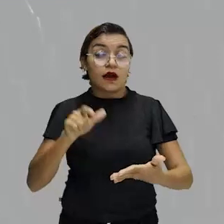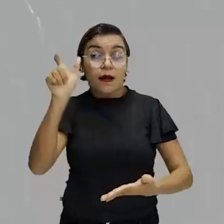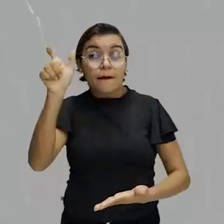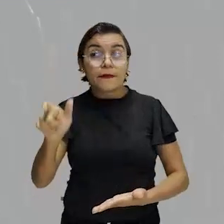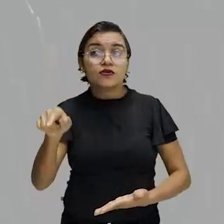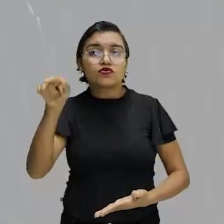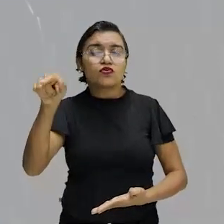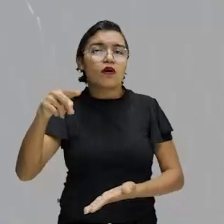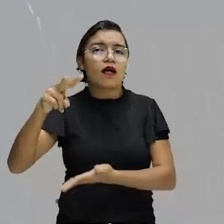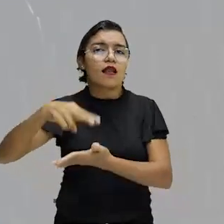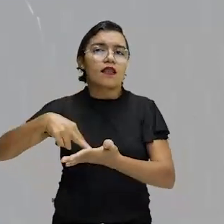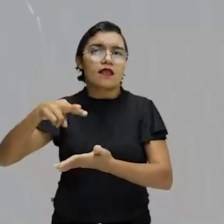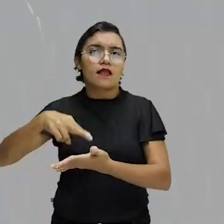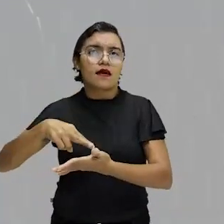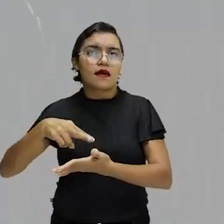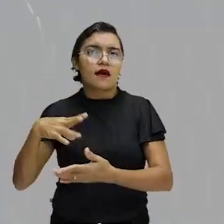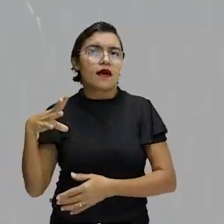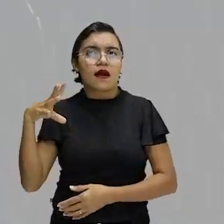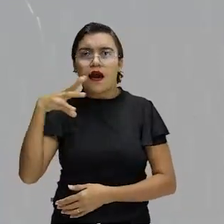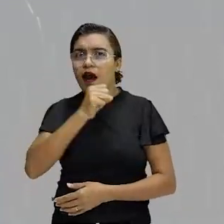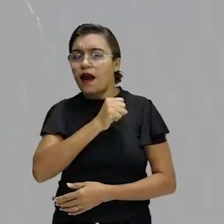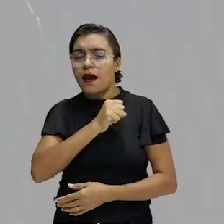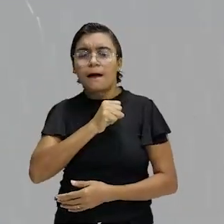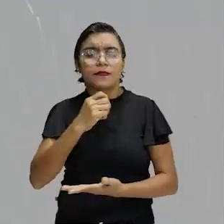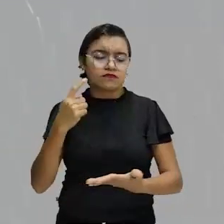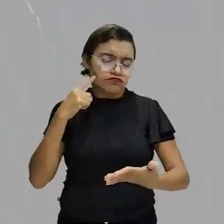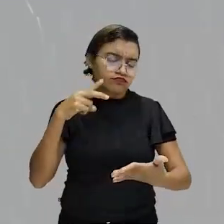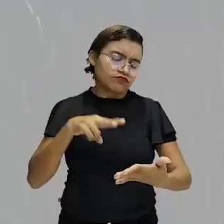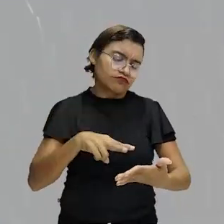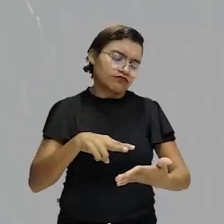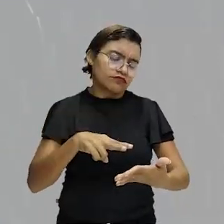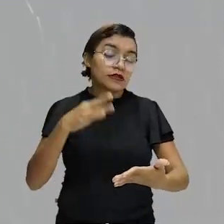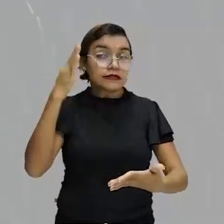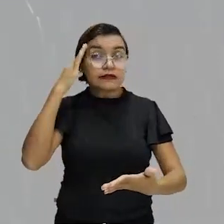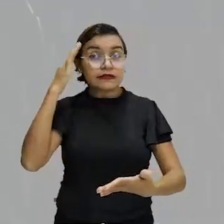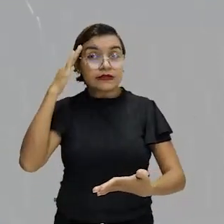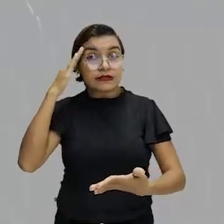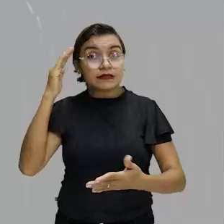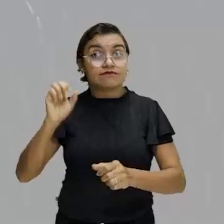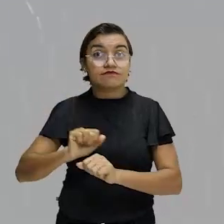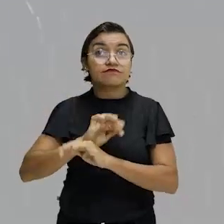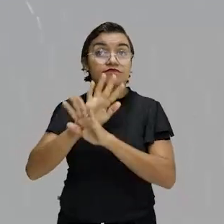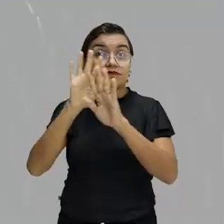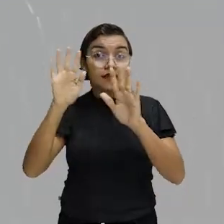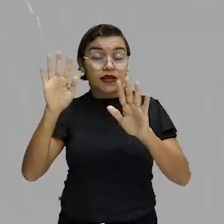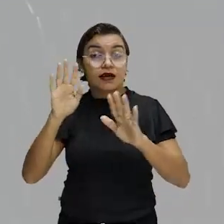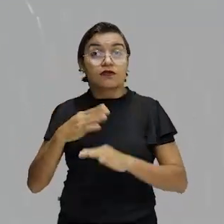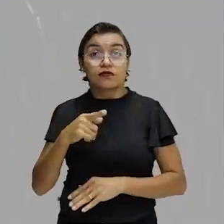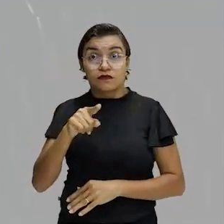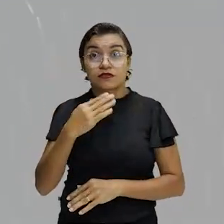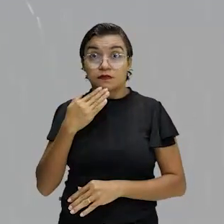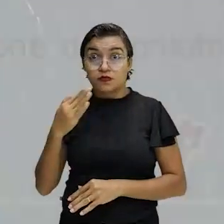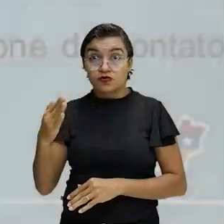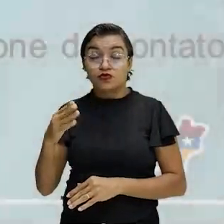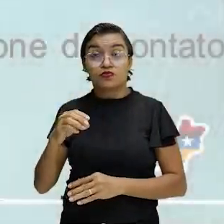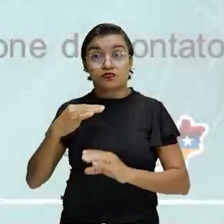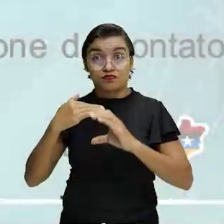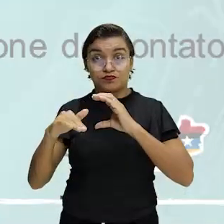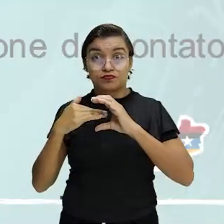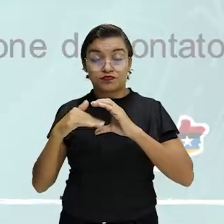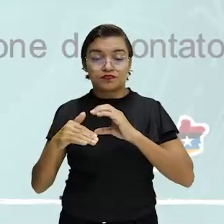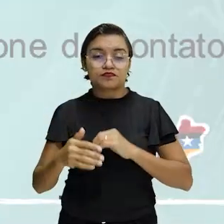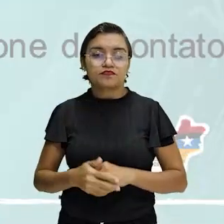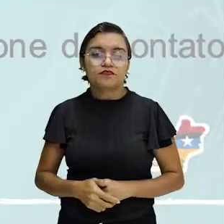ali rapidamente dando checklist, vendo se ela já cumpriu realmente tudo o que foi solicitado no e-mail.